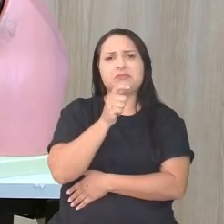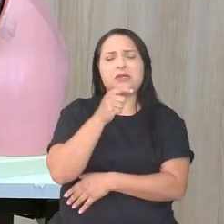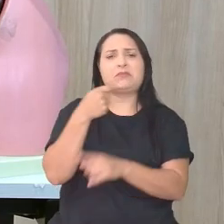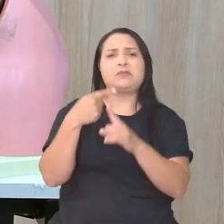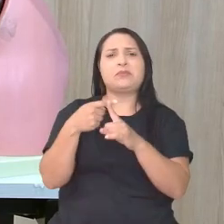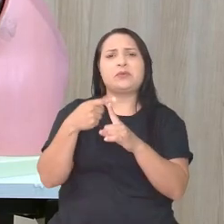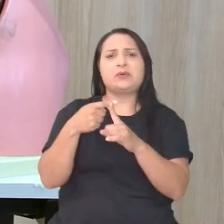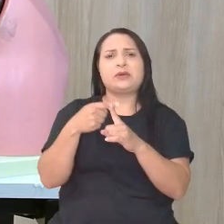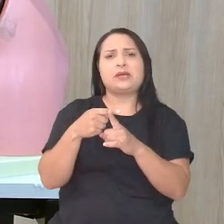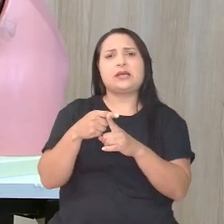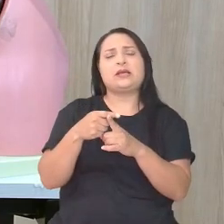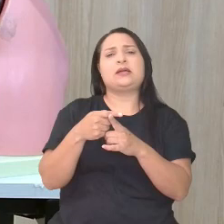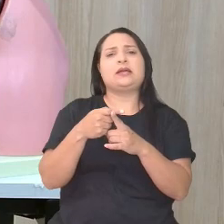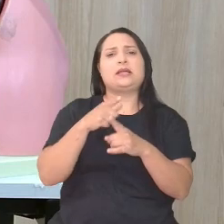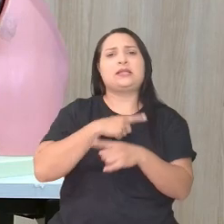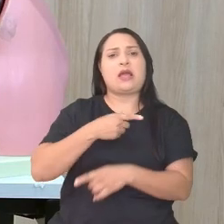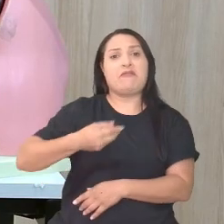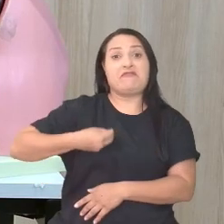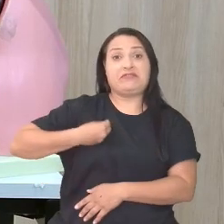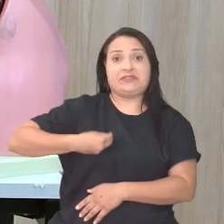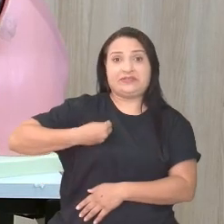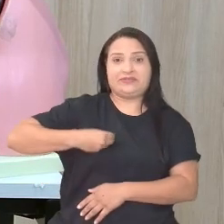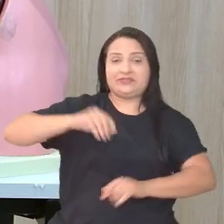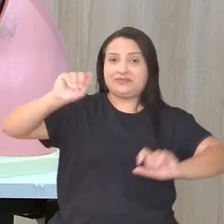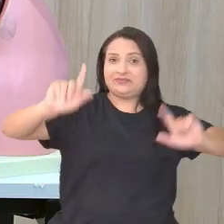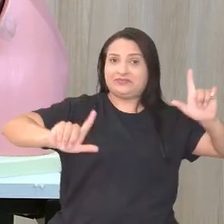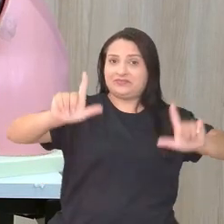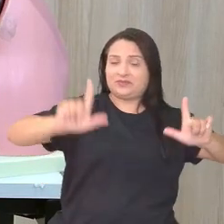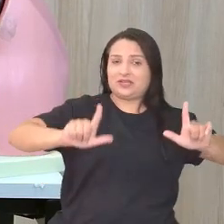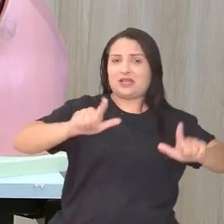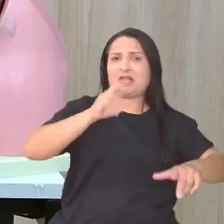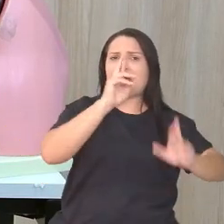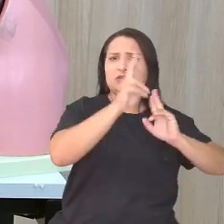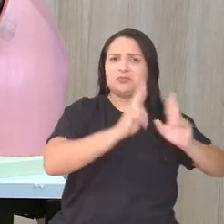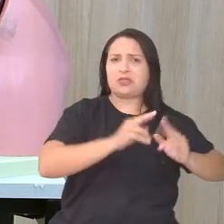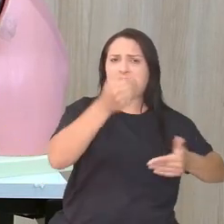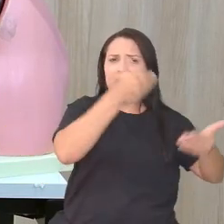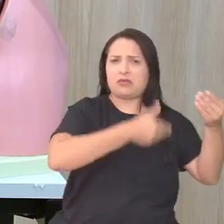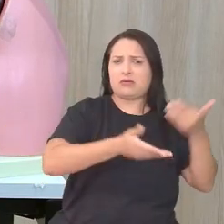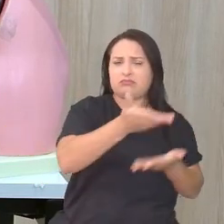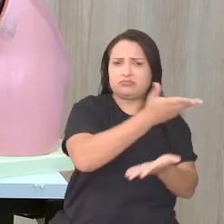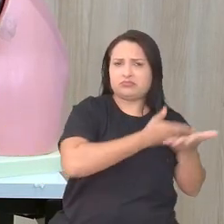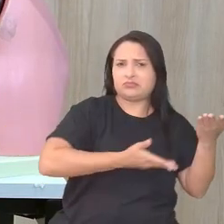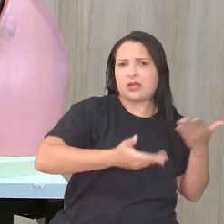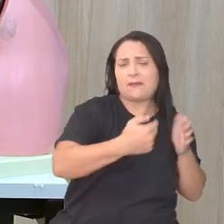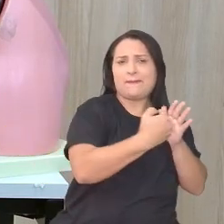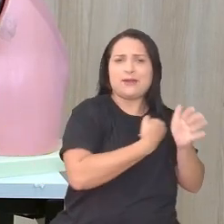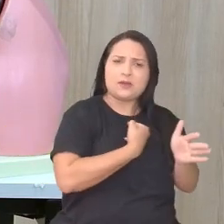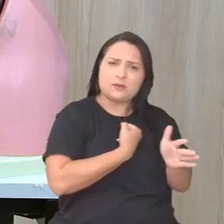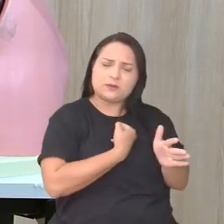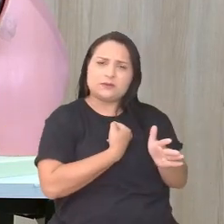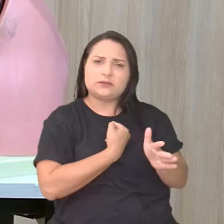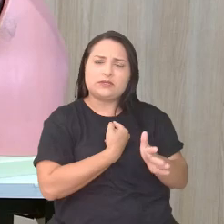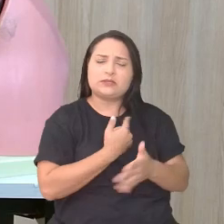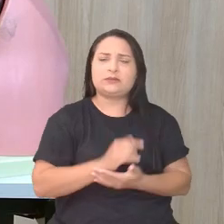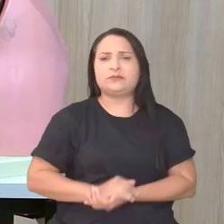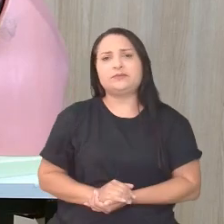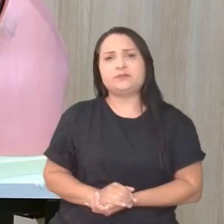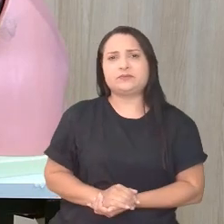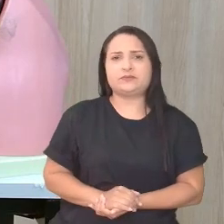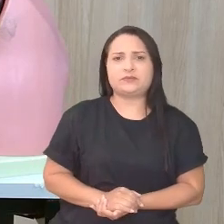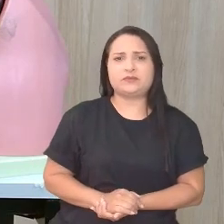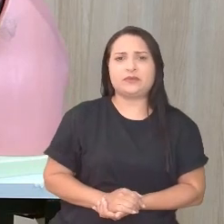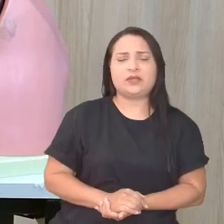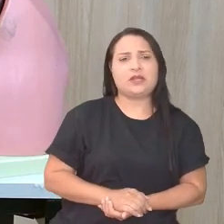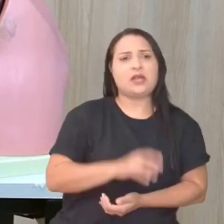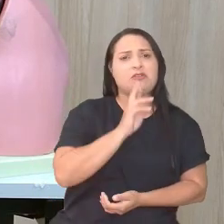vão entrar na nossa aula no ao vivo, vão poder responder questões, vão poder fazer perguntas para a gente, vão poder dizer qual é a